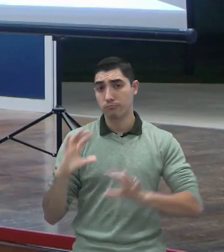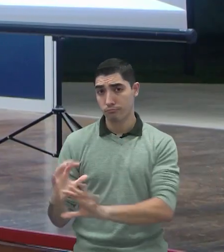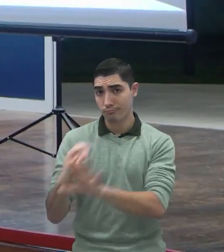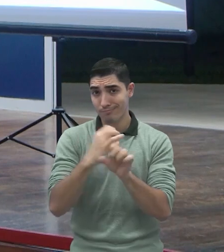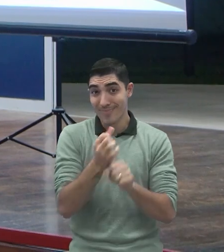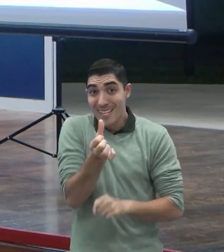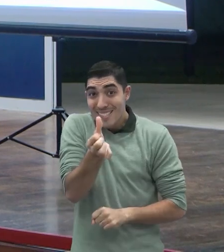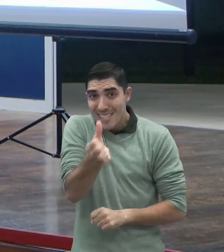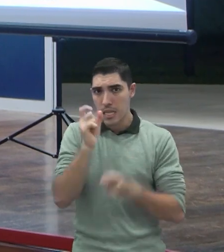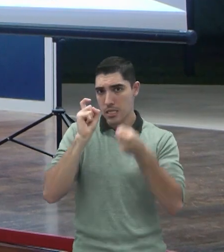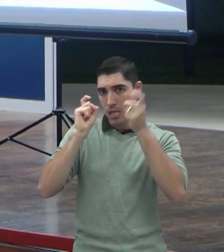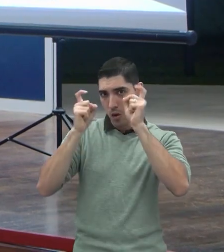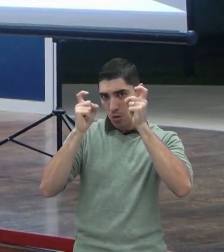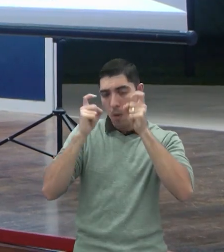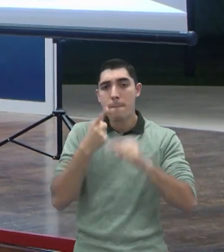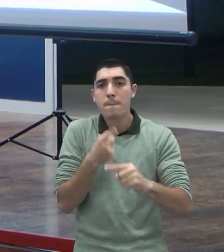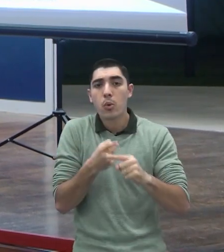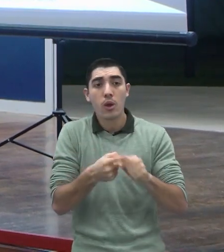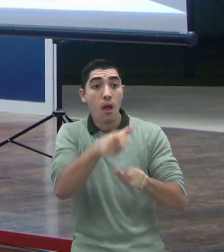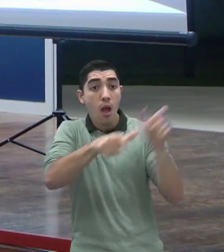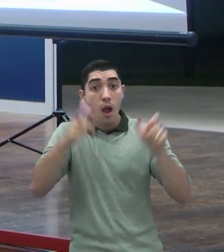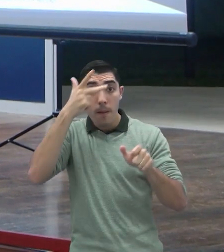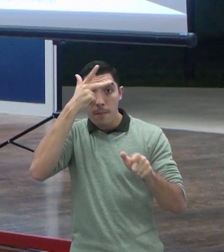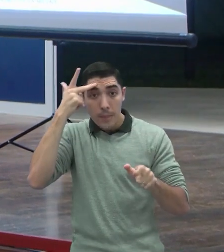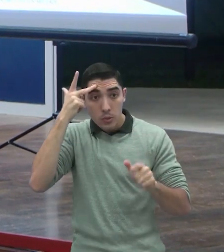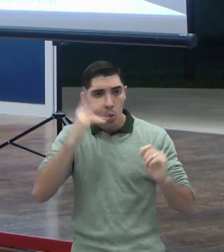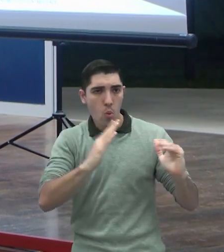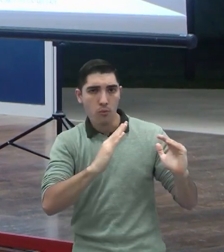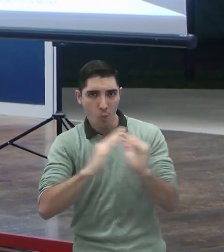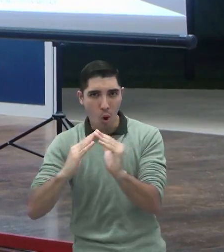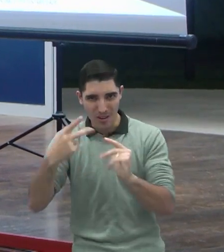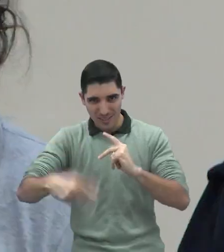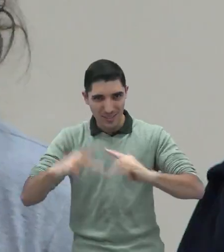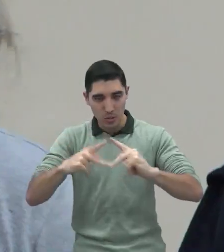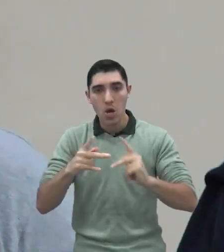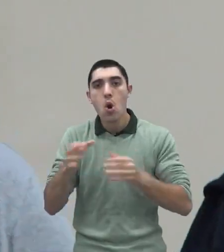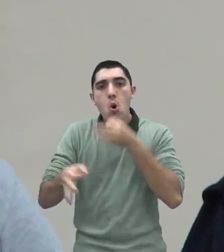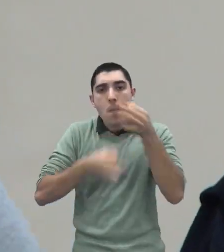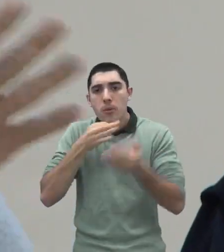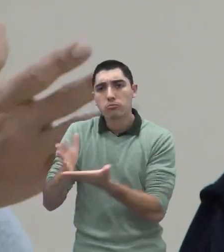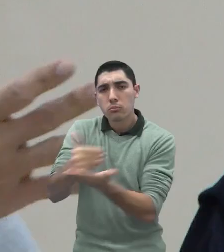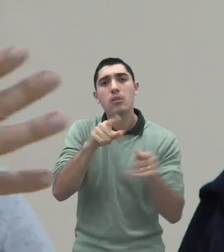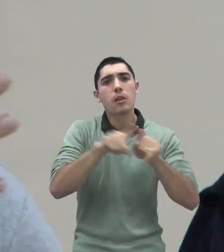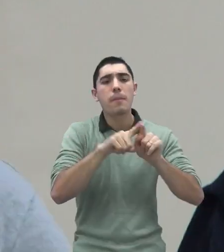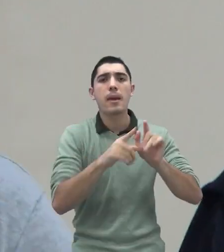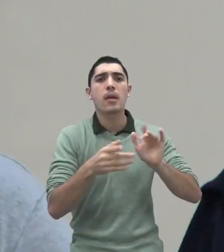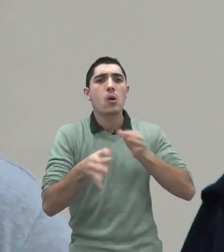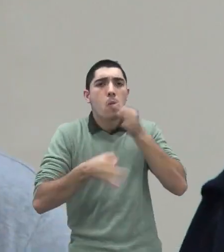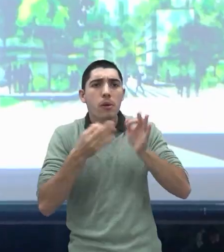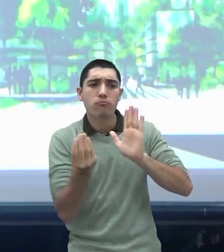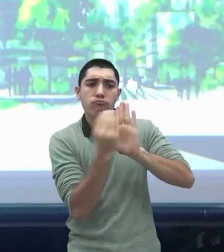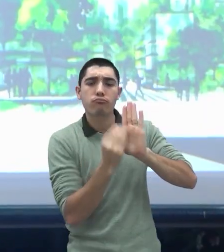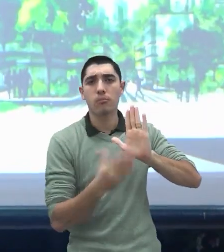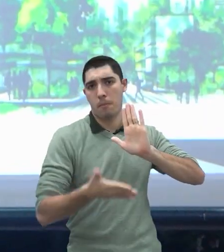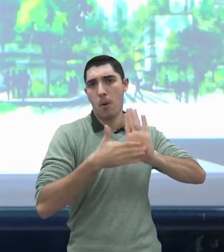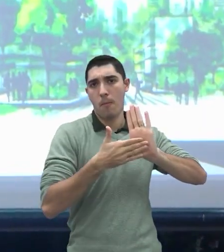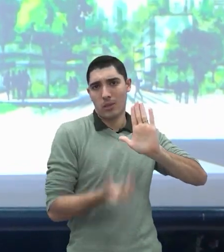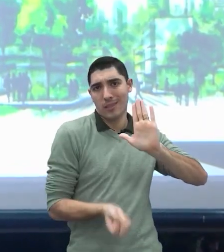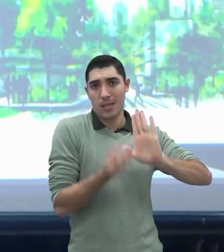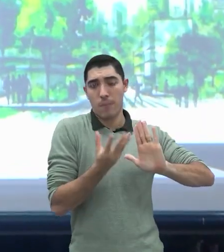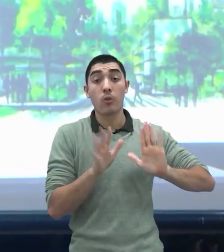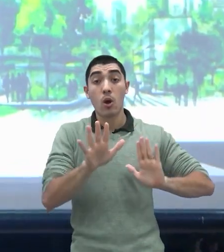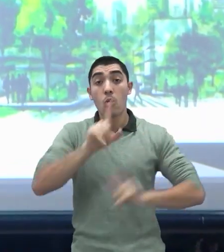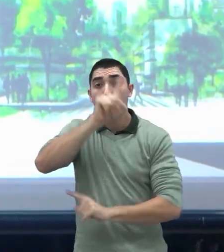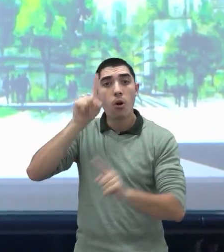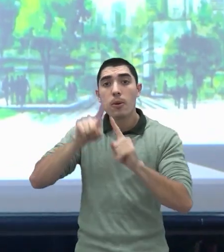Ao todo, serão 6 encontros para ouvir a opinião dos moradores e colher sugestões para a proposta. O